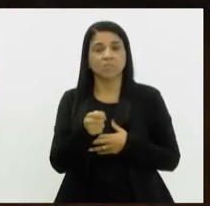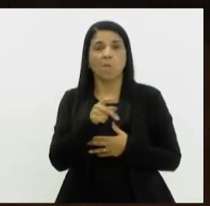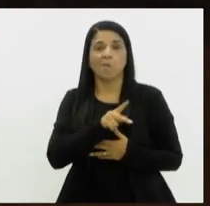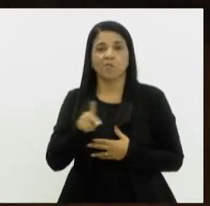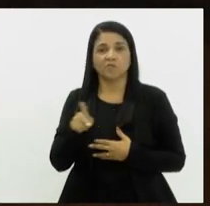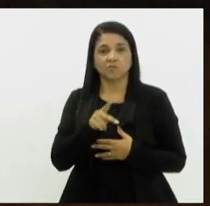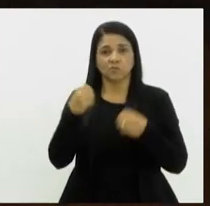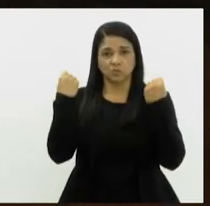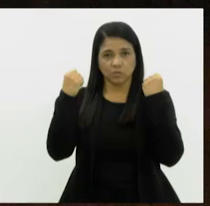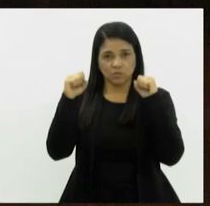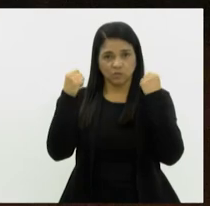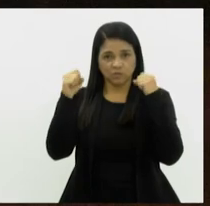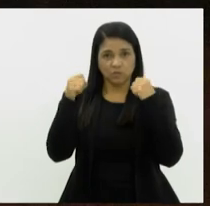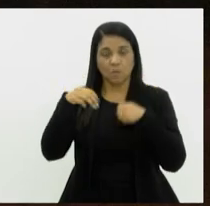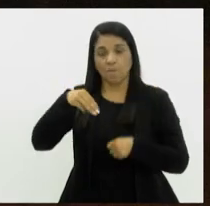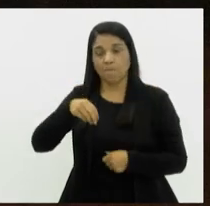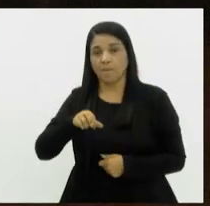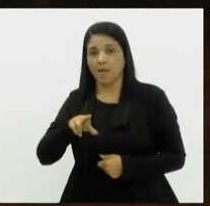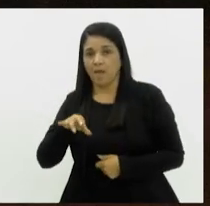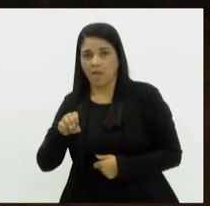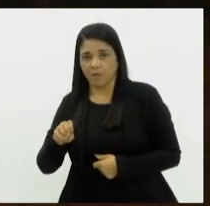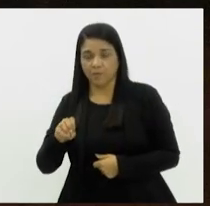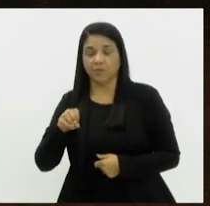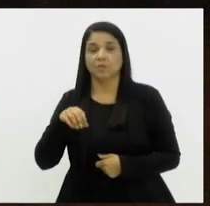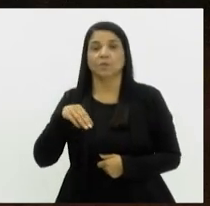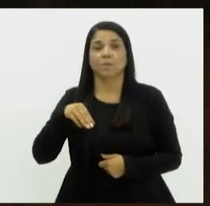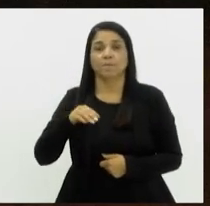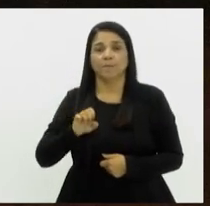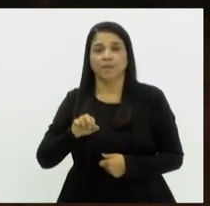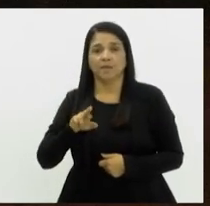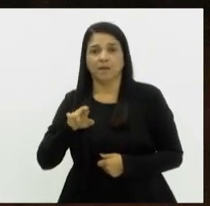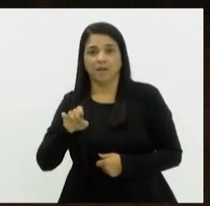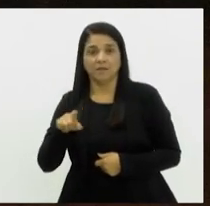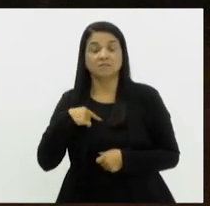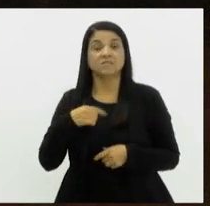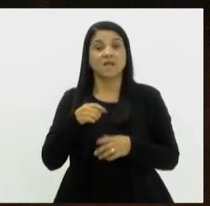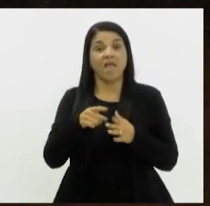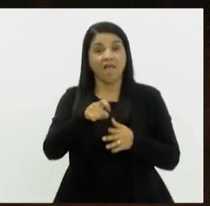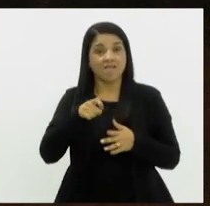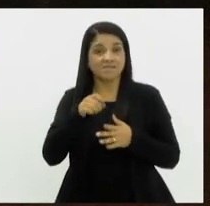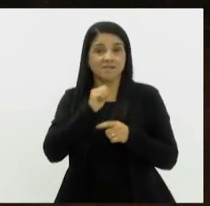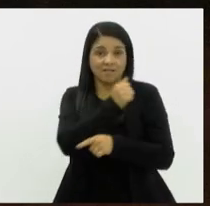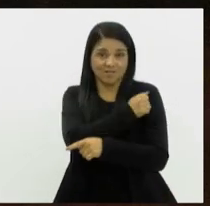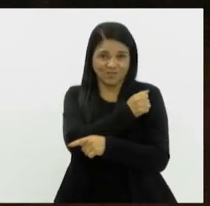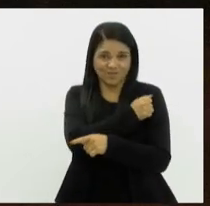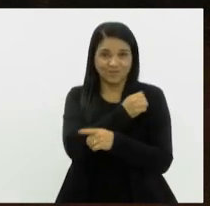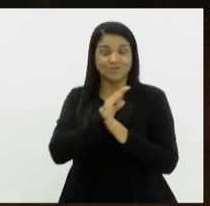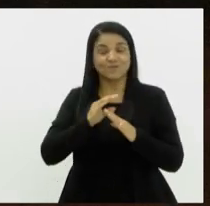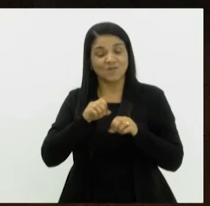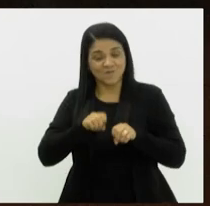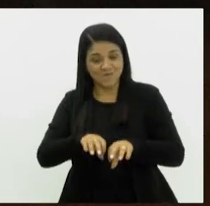de educação física, Mário Meireles, ex-aluno, alfabetizado ali, apaixonado pela